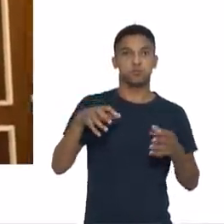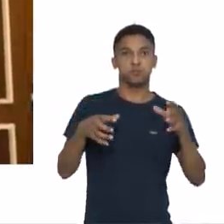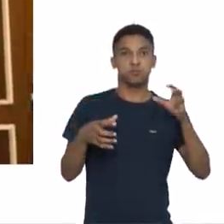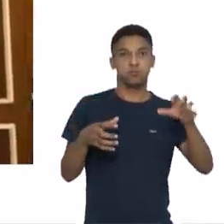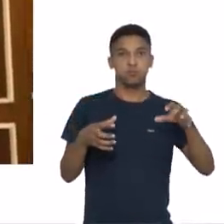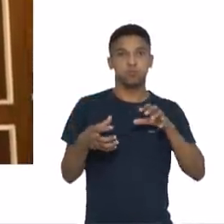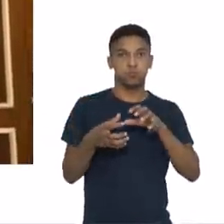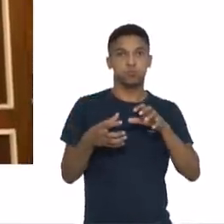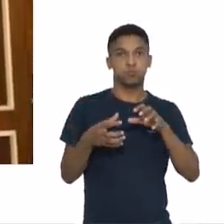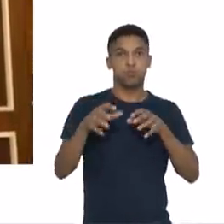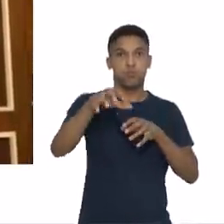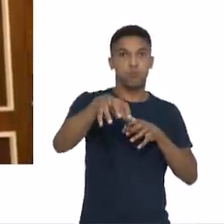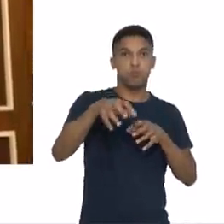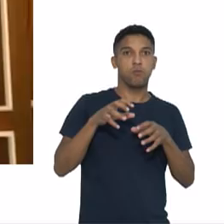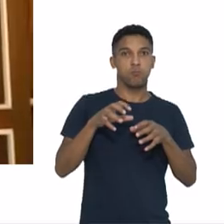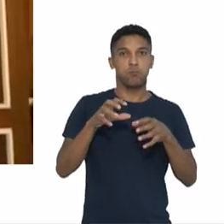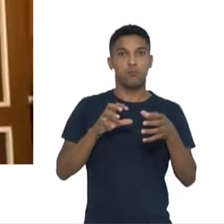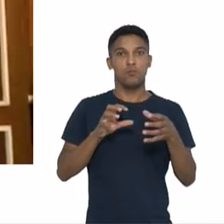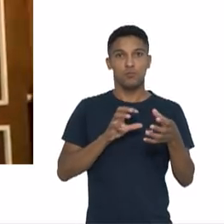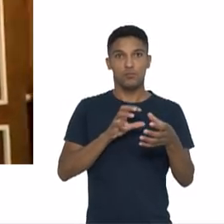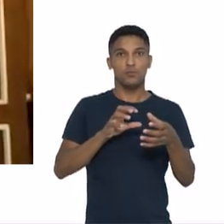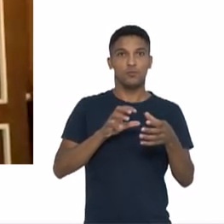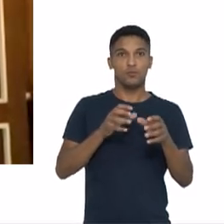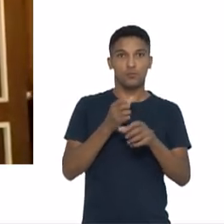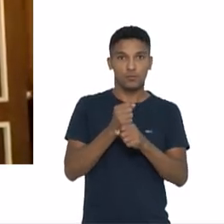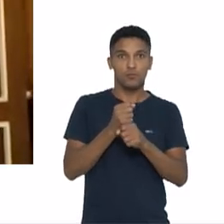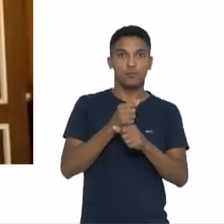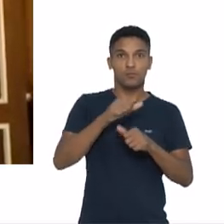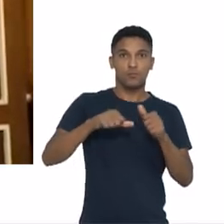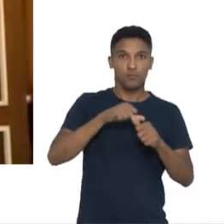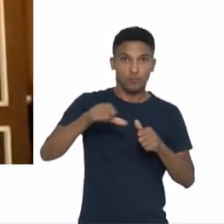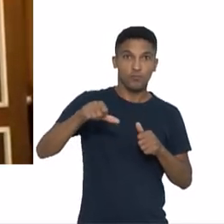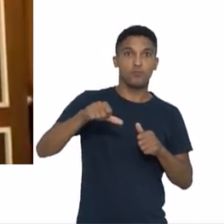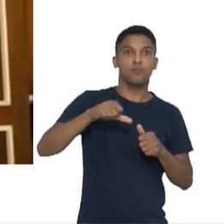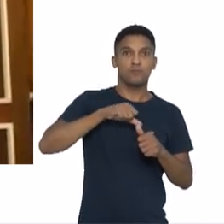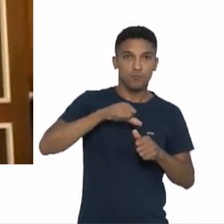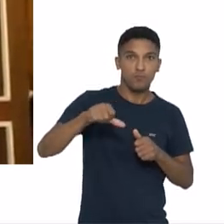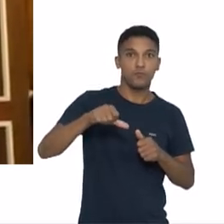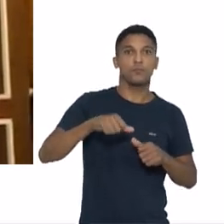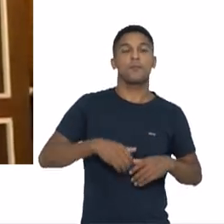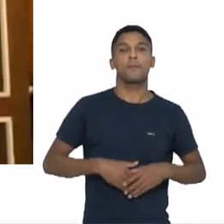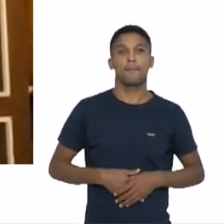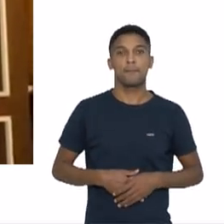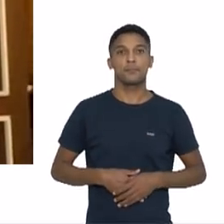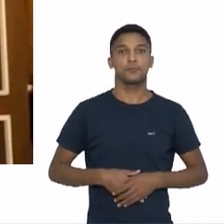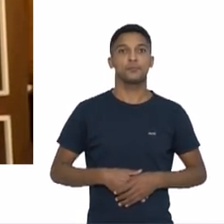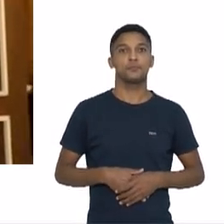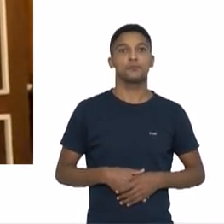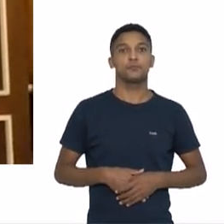Vou fazendo a mesma coisa. Coloco o pompom.